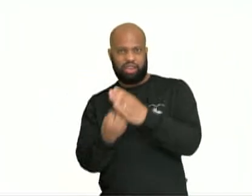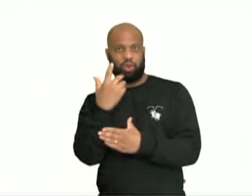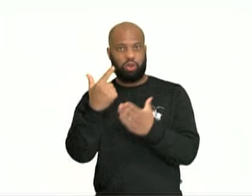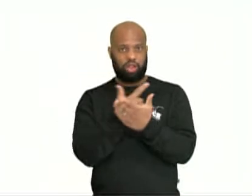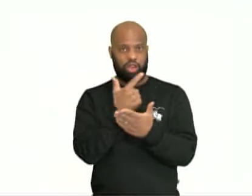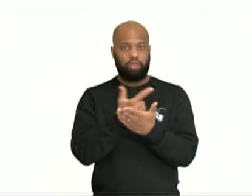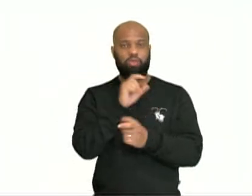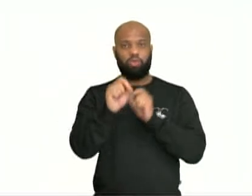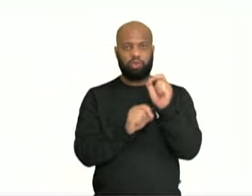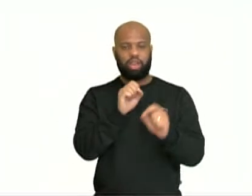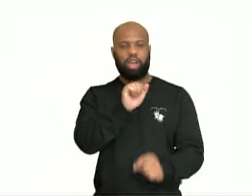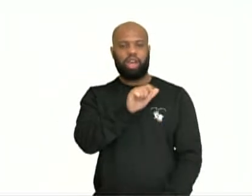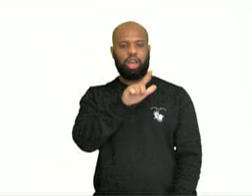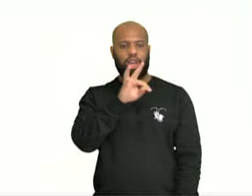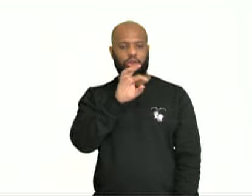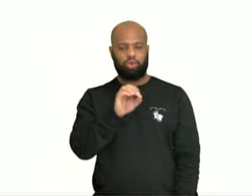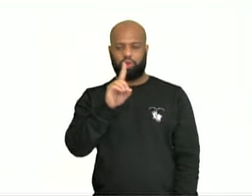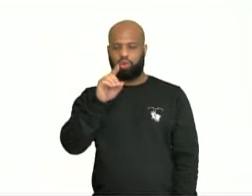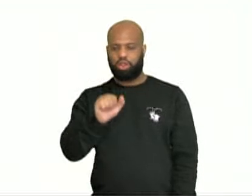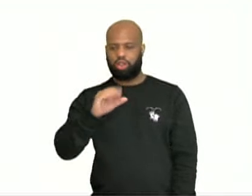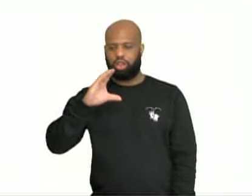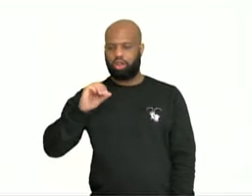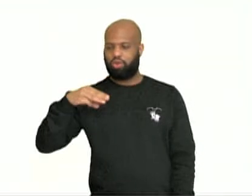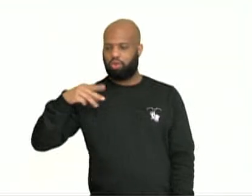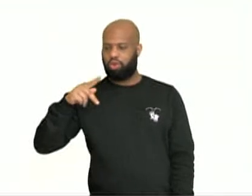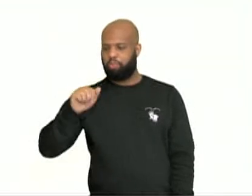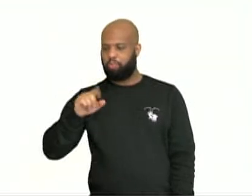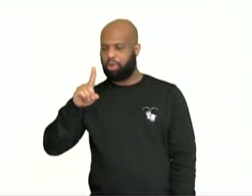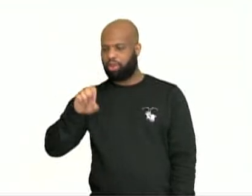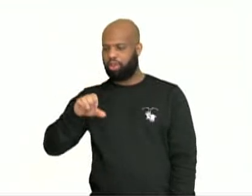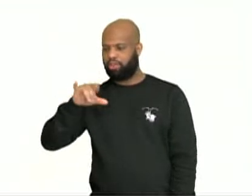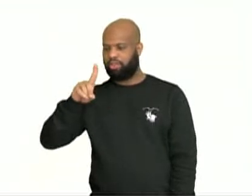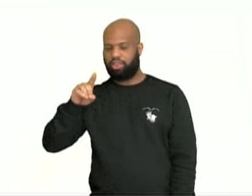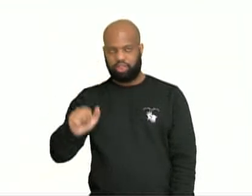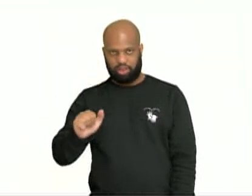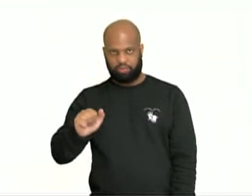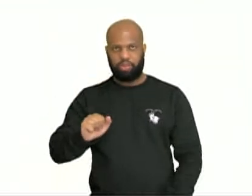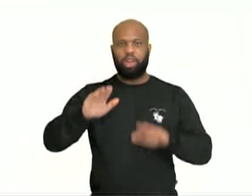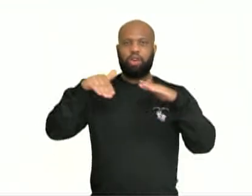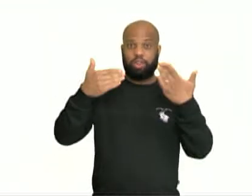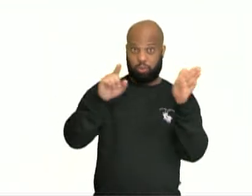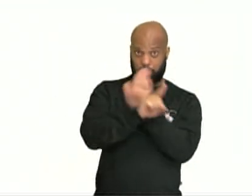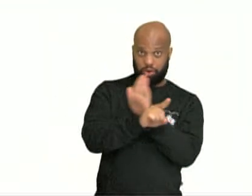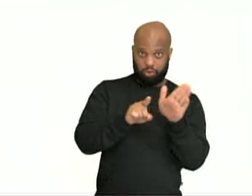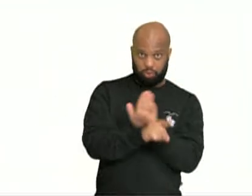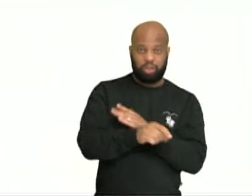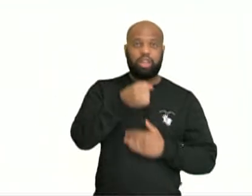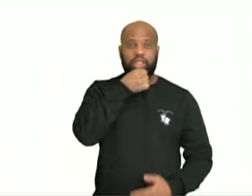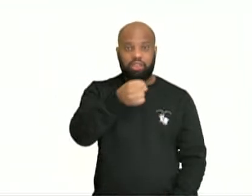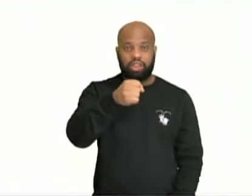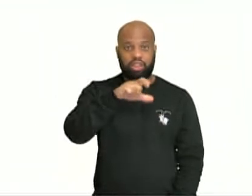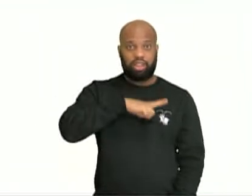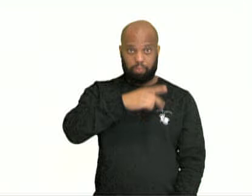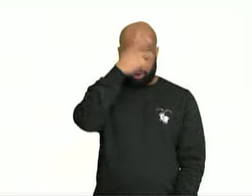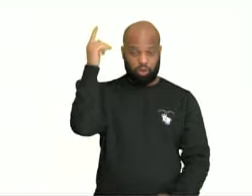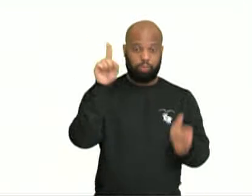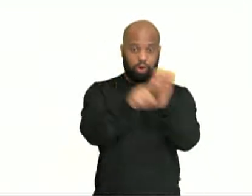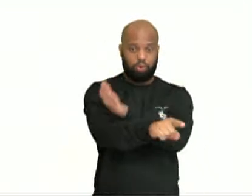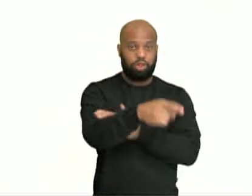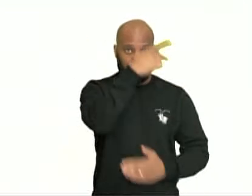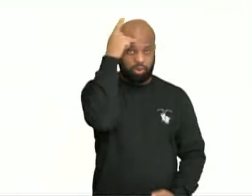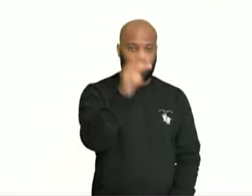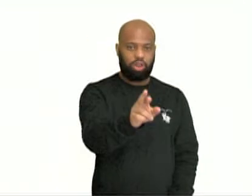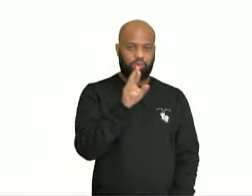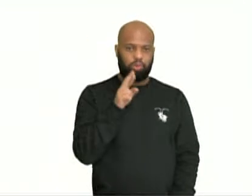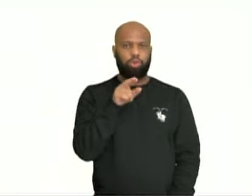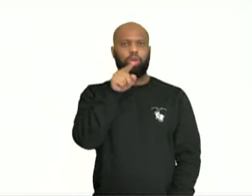Atividade 1. Sabendo que uma entrevista possui um entrevistador e um entrevistado, o que você leu até